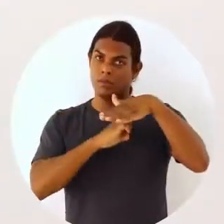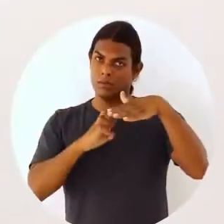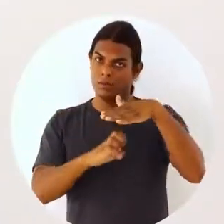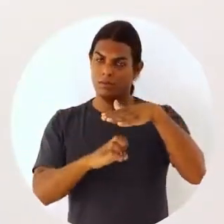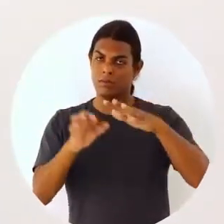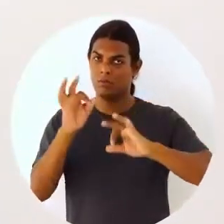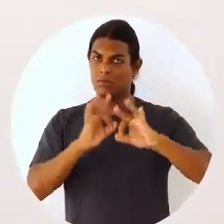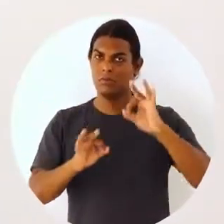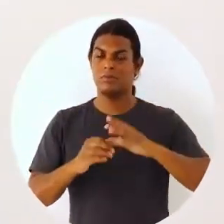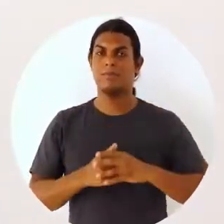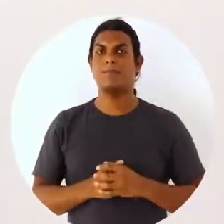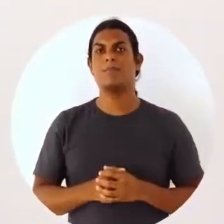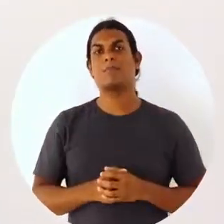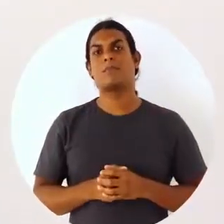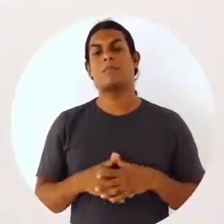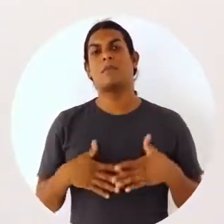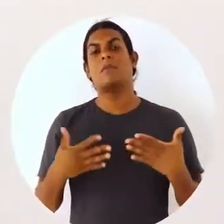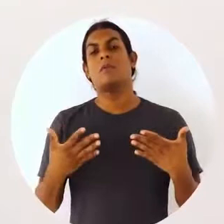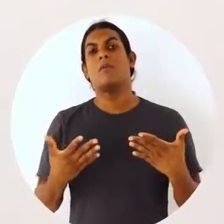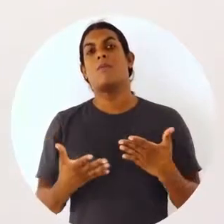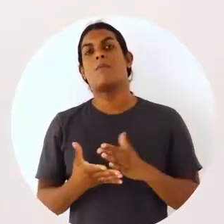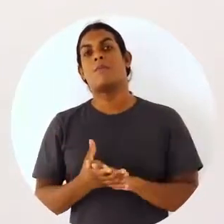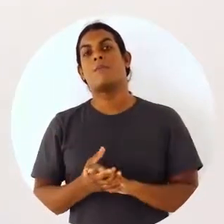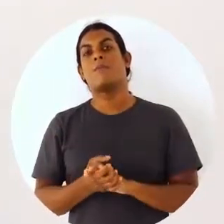dessas organizações. Então